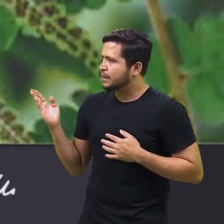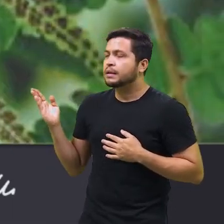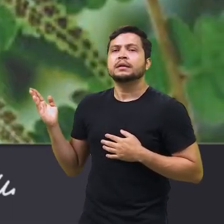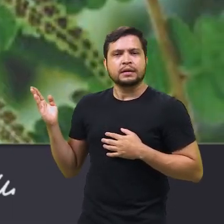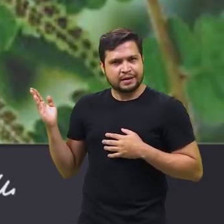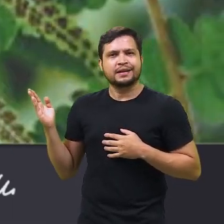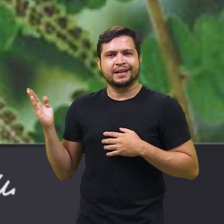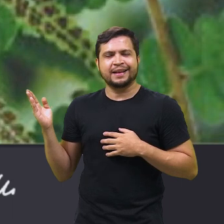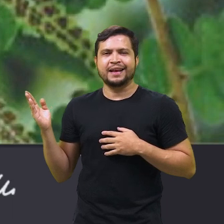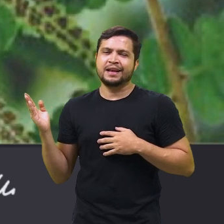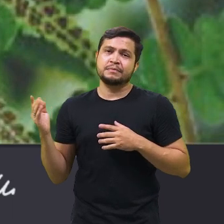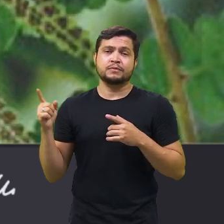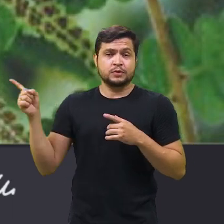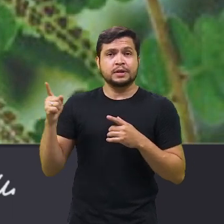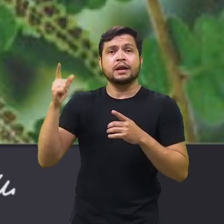na